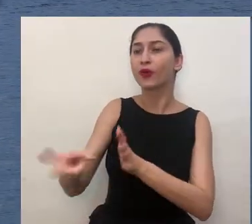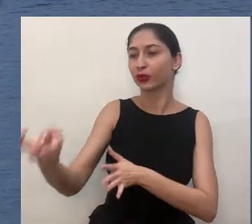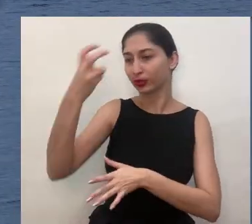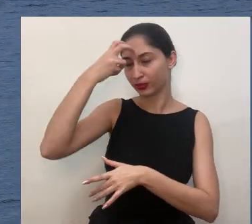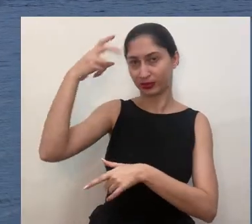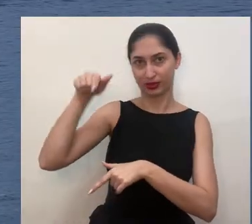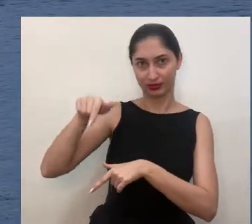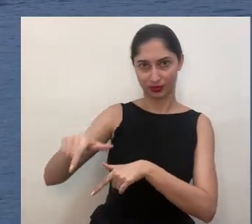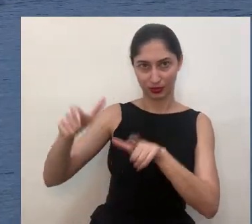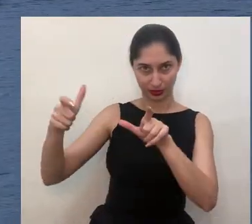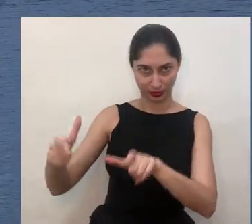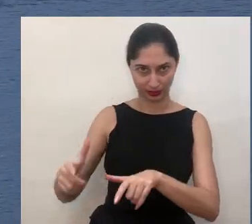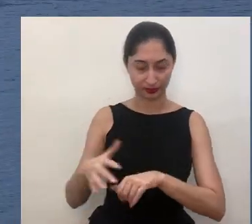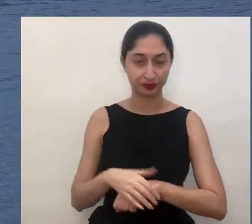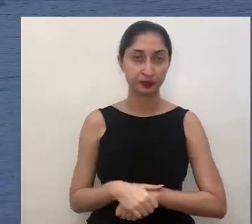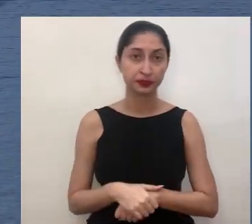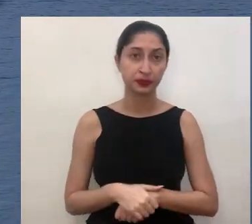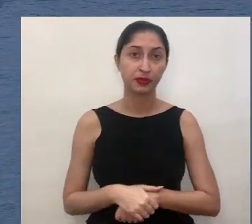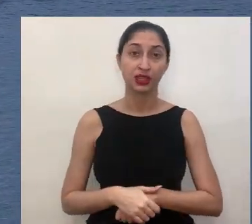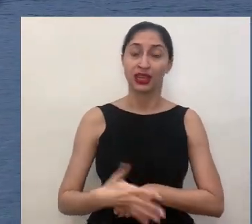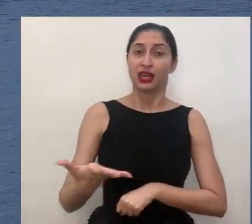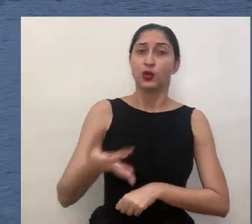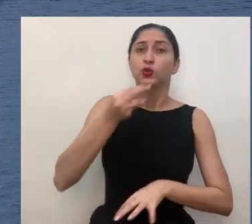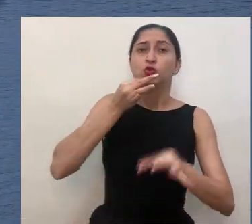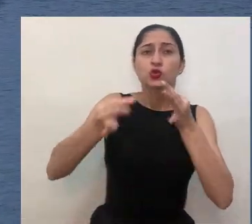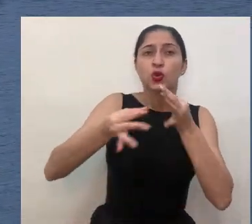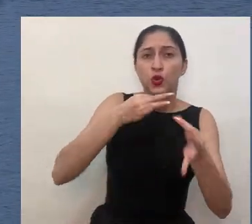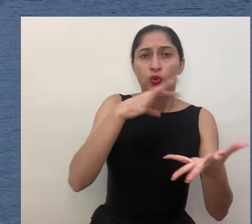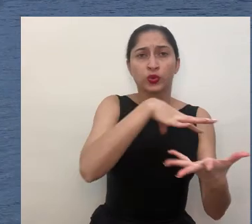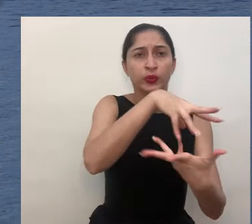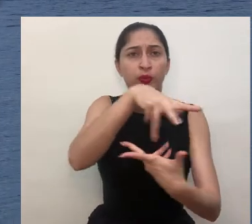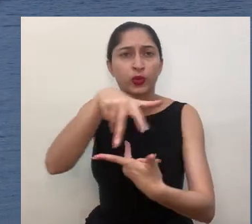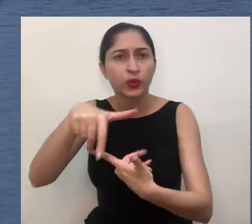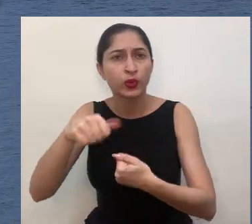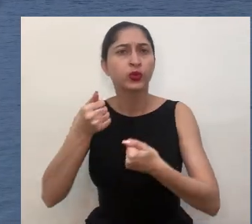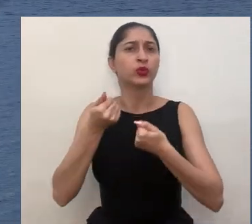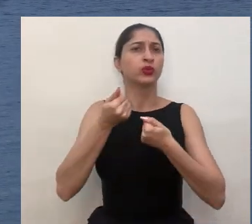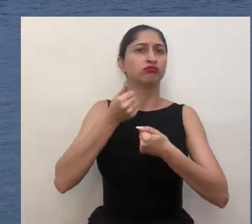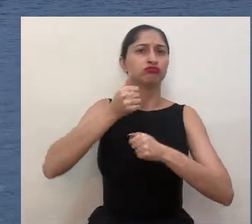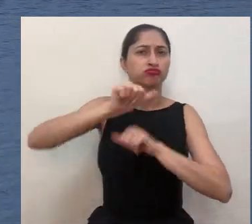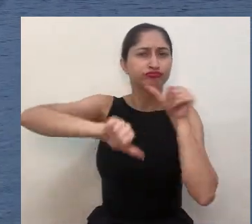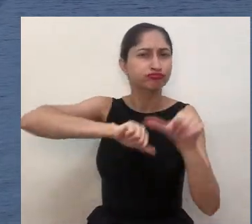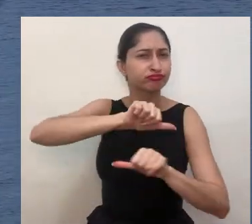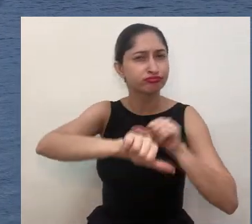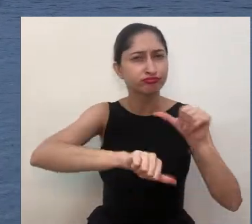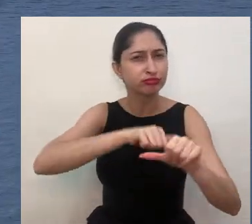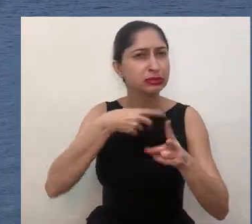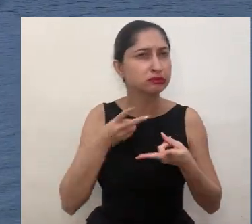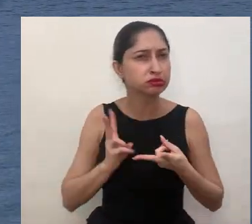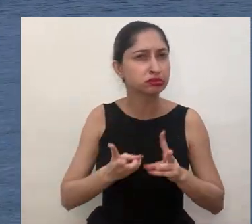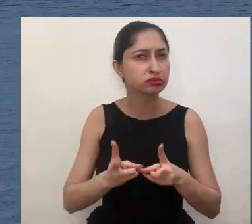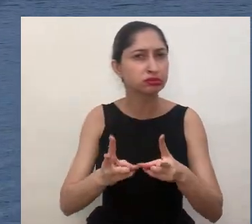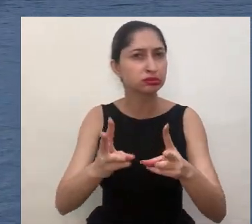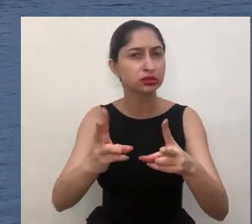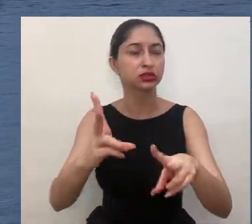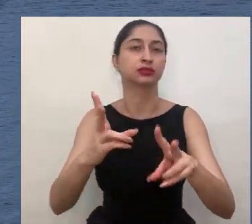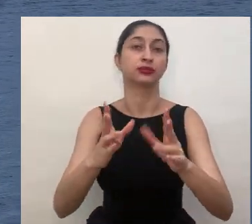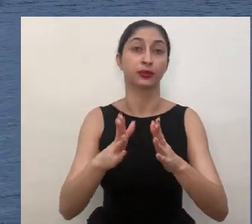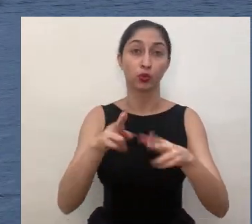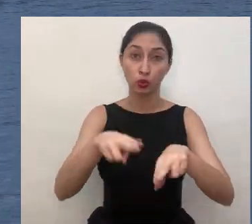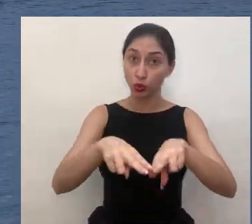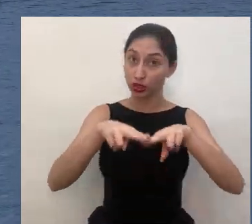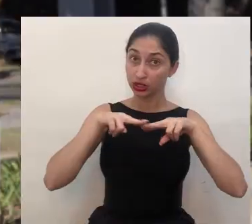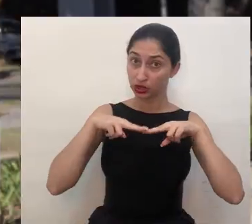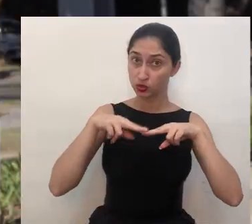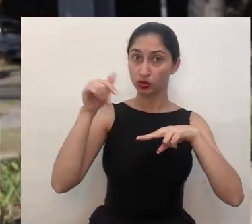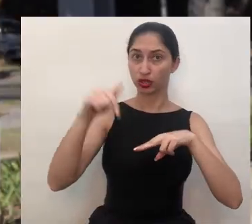paisagem sonora mundial ela é dinâmica e está em constante evolução a todo tempo, a todo momento. Por isso, a paisagem sonora